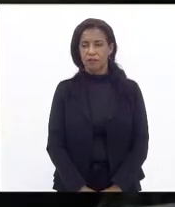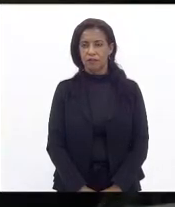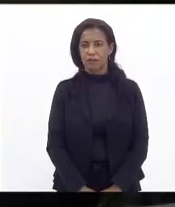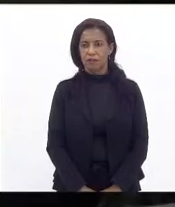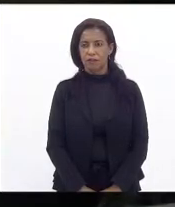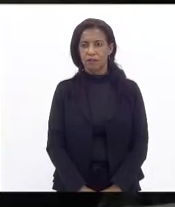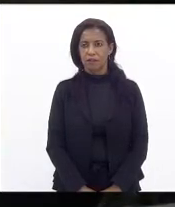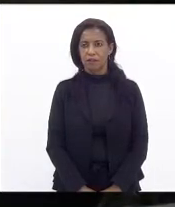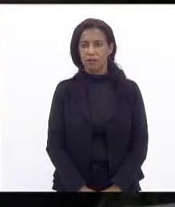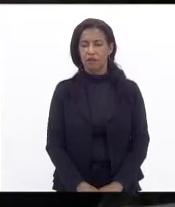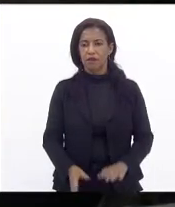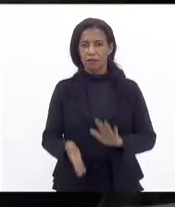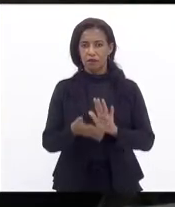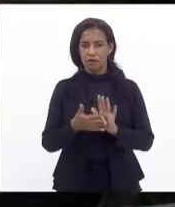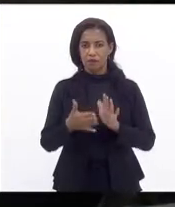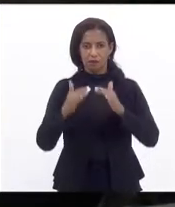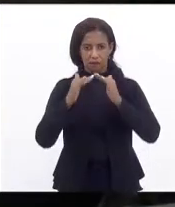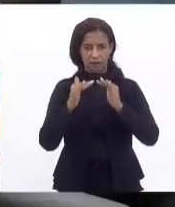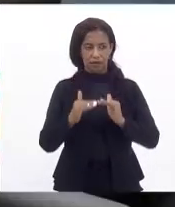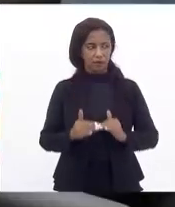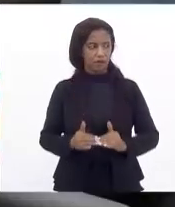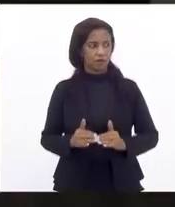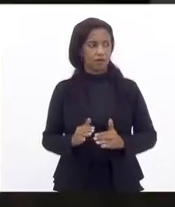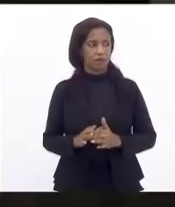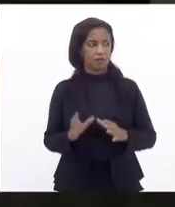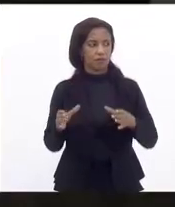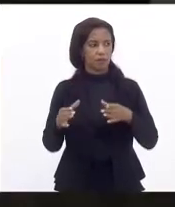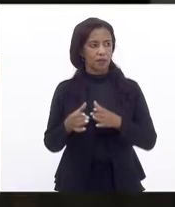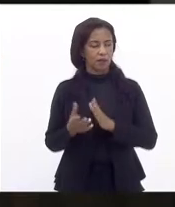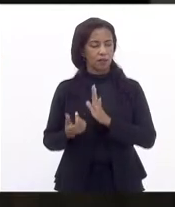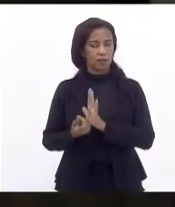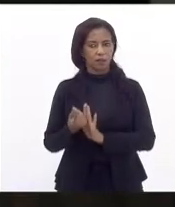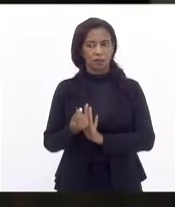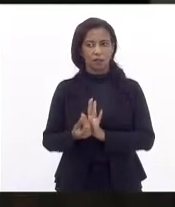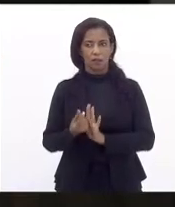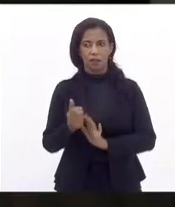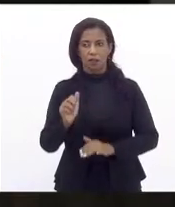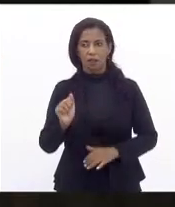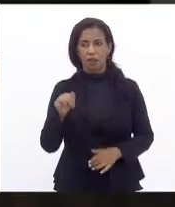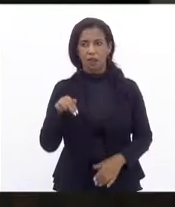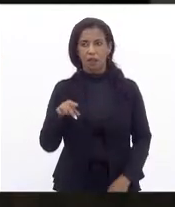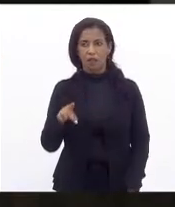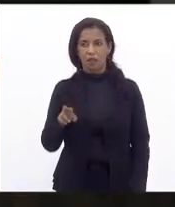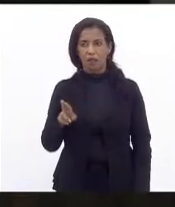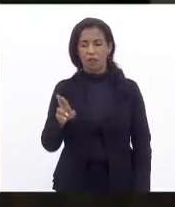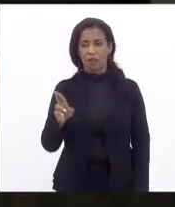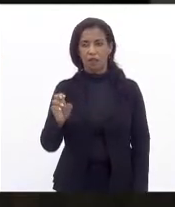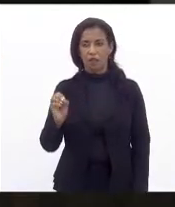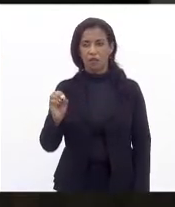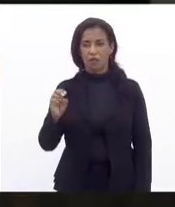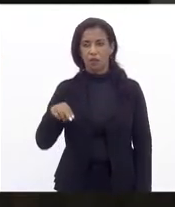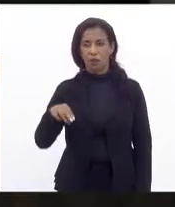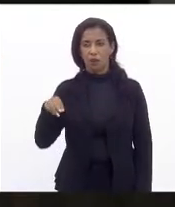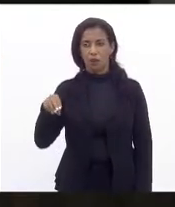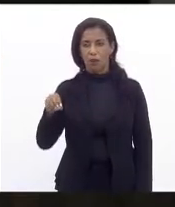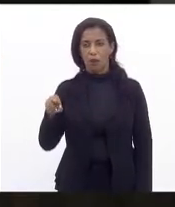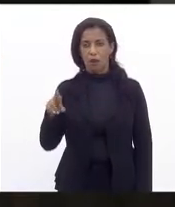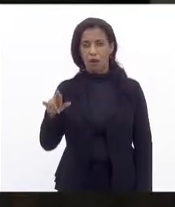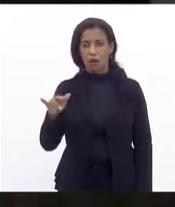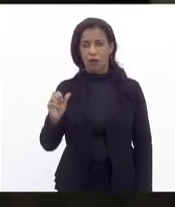Otônio, um abraço. Desculpa, parecer favorável. Marta. Pela Comissão de Orçamento, deputado Anderson Alexandre. Perdão, Anderson Moraes.